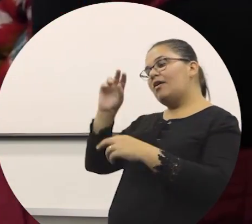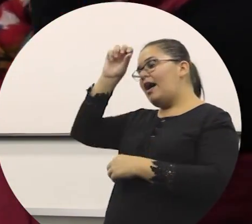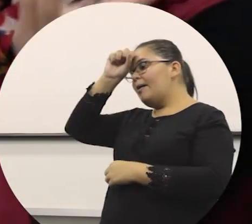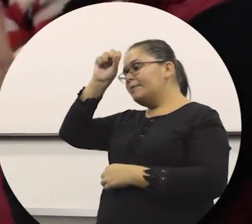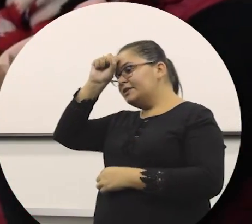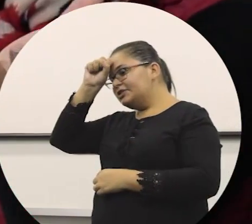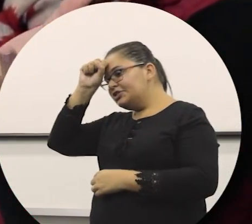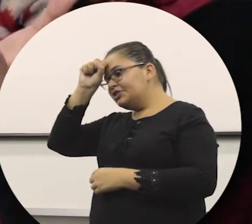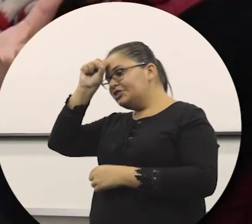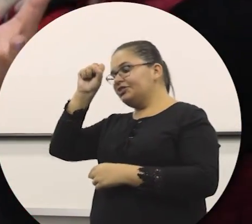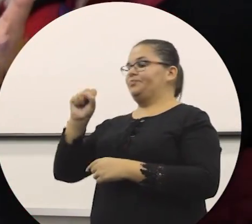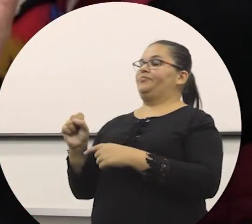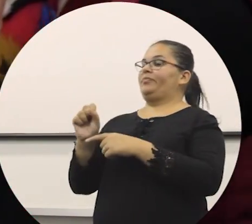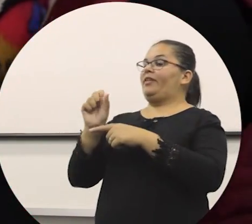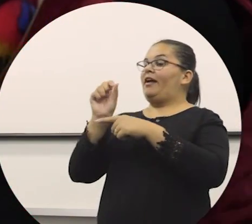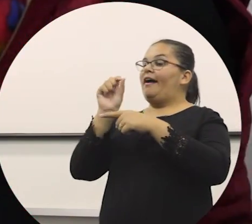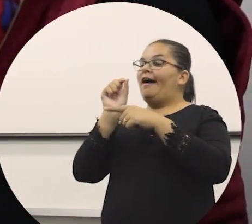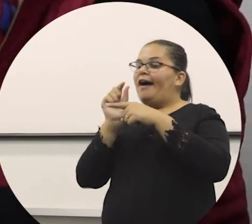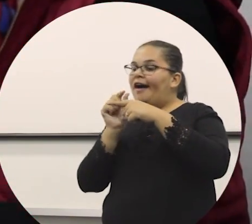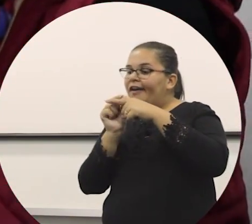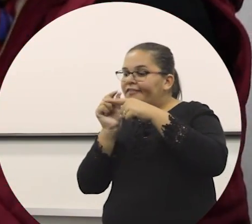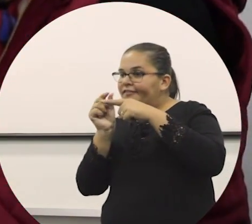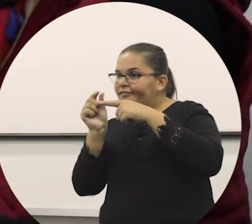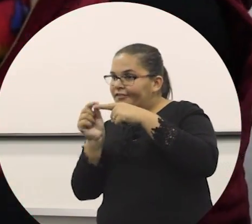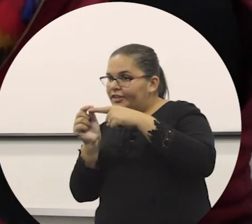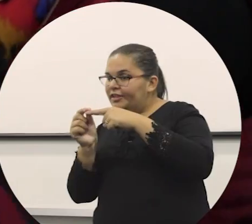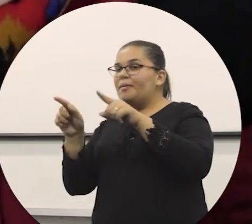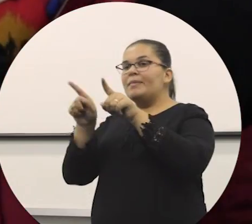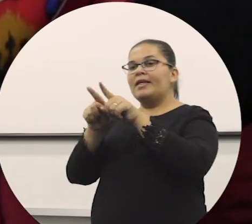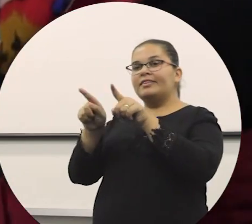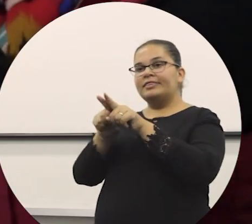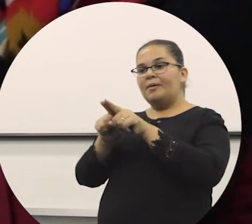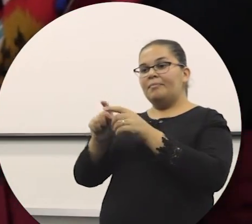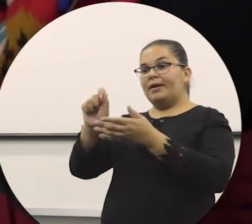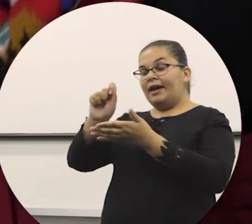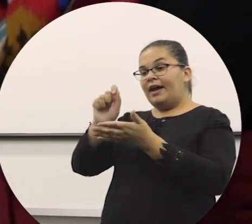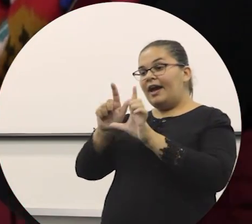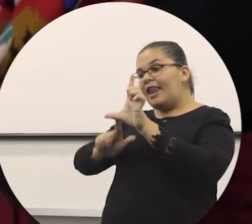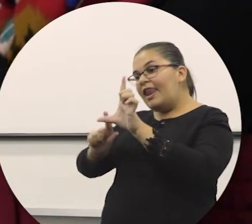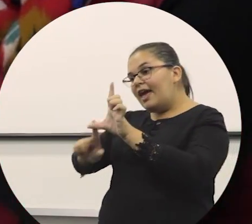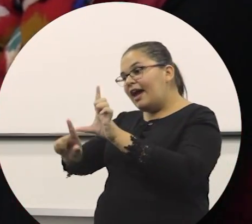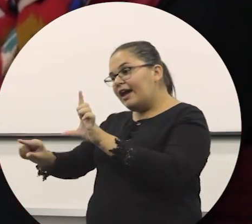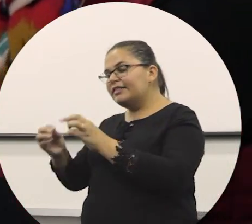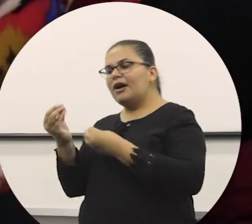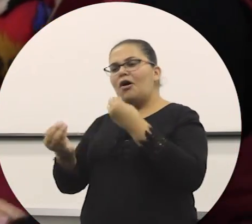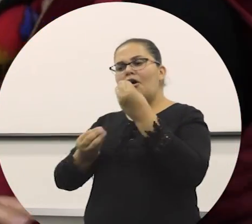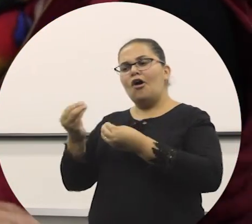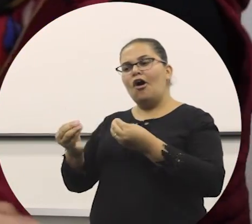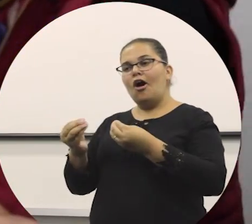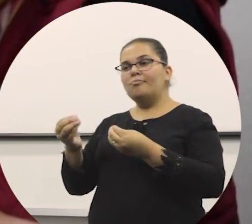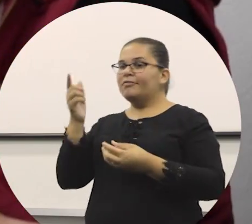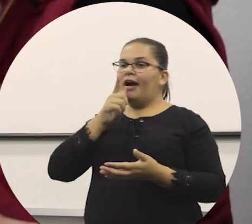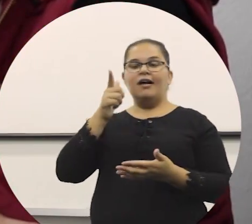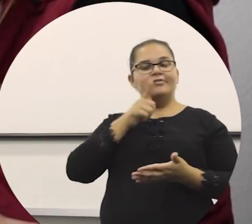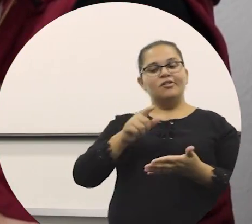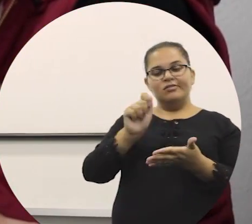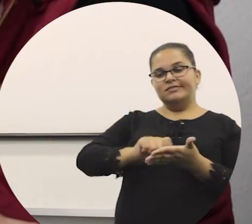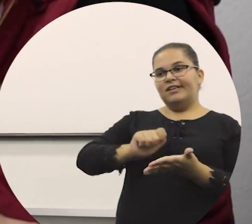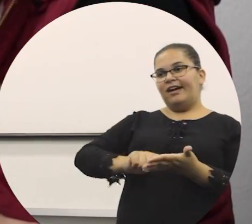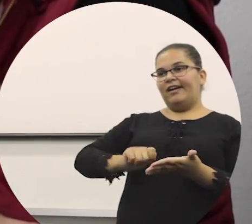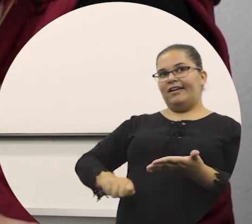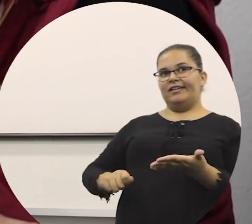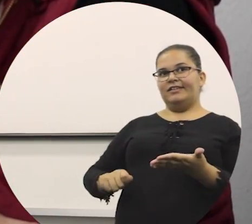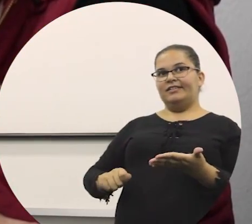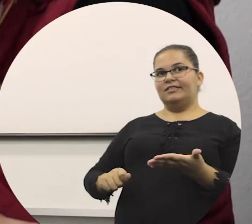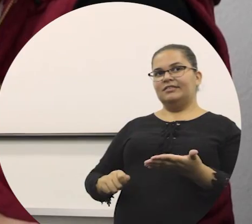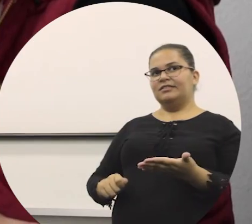seria vai, o fonema, grafema, né? Mas ela não consegue depois redigir, transcrever. Você está